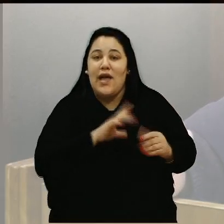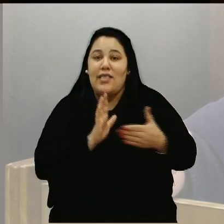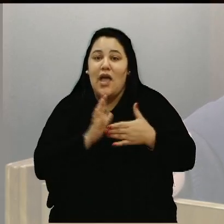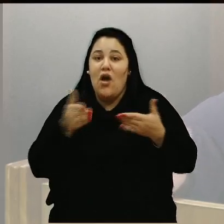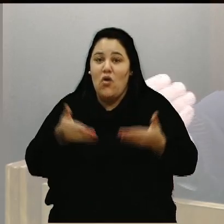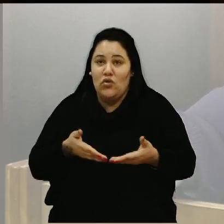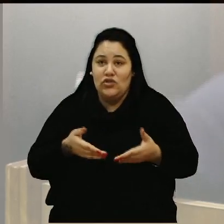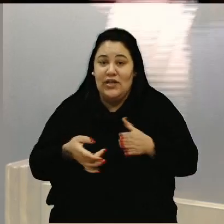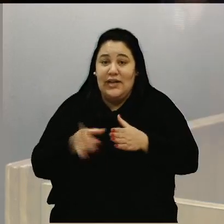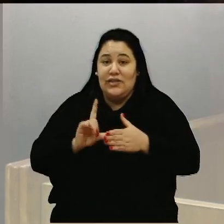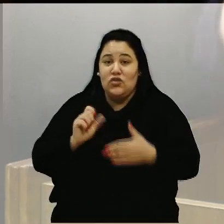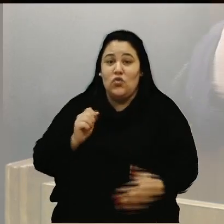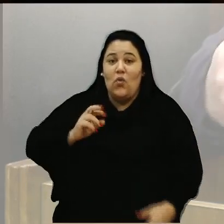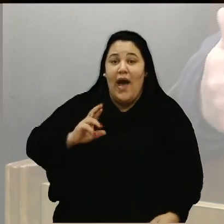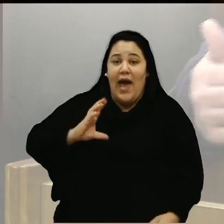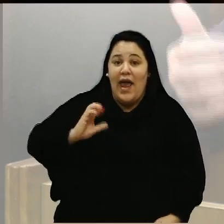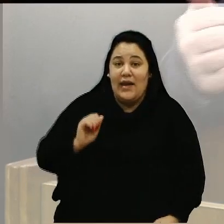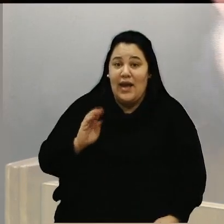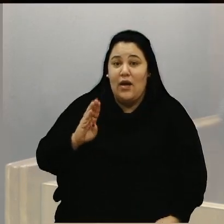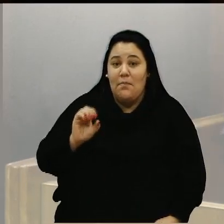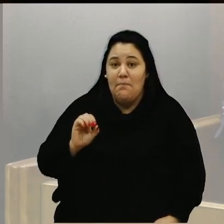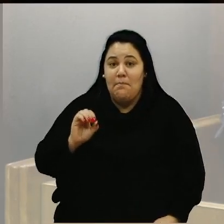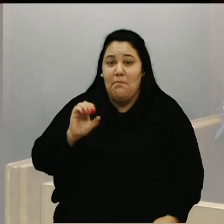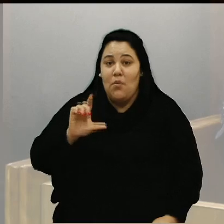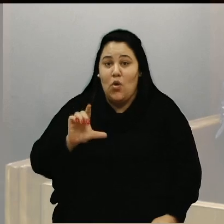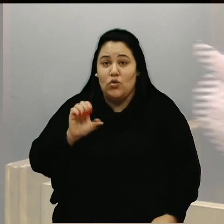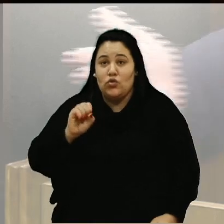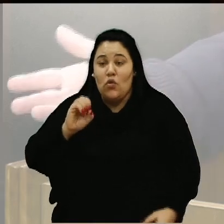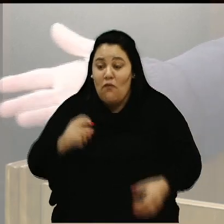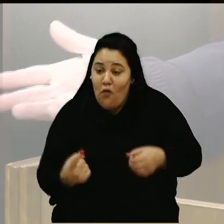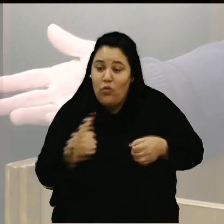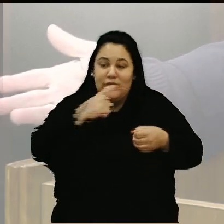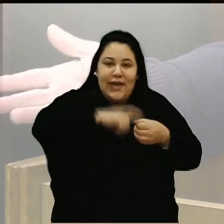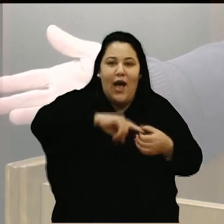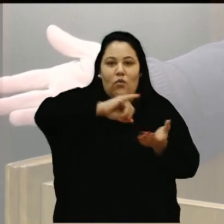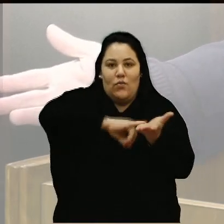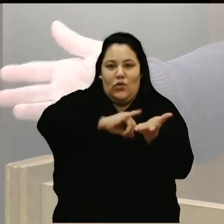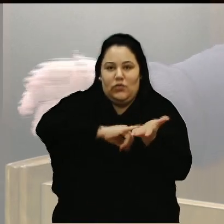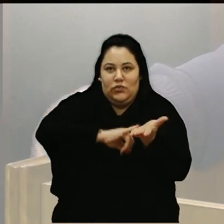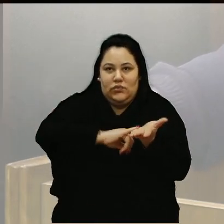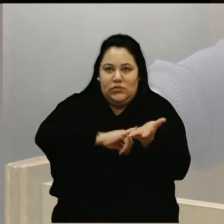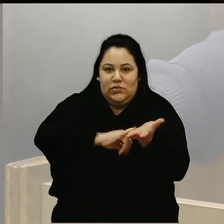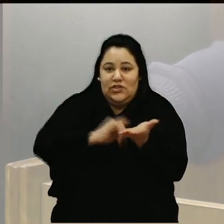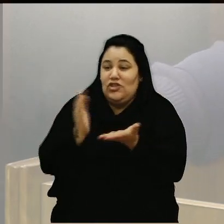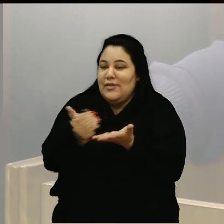do arcabouço fiscal, o cashback tributário, que volte impostos. Nós não estamos recolhendo